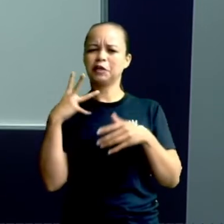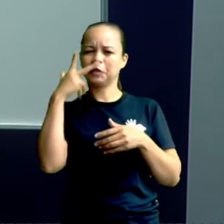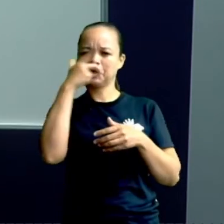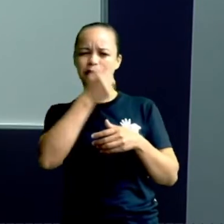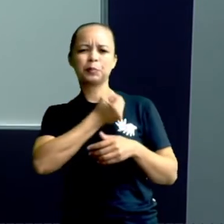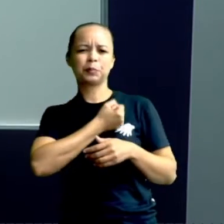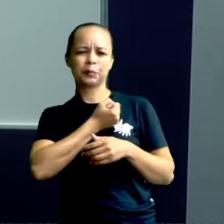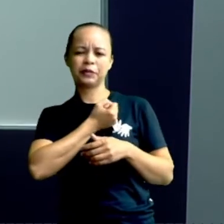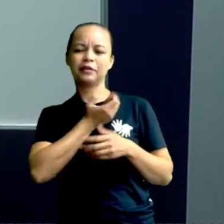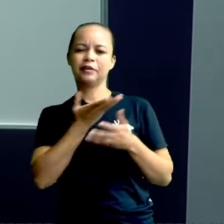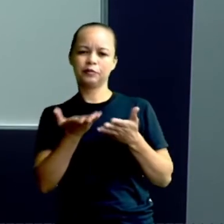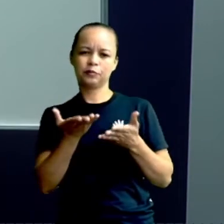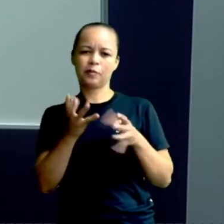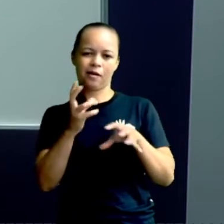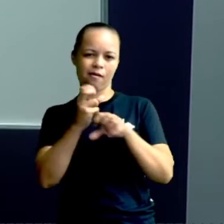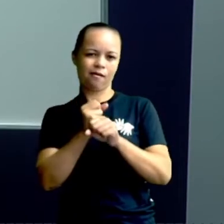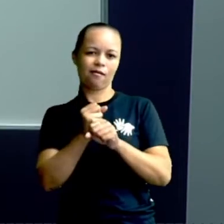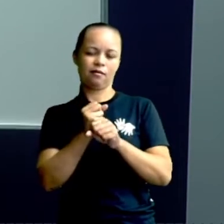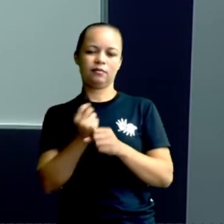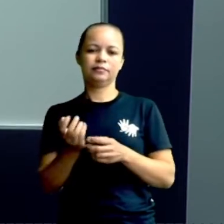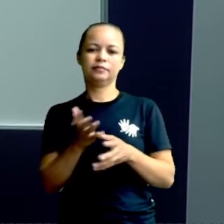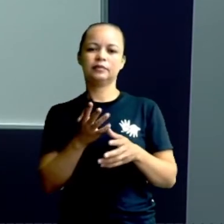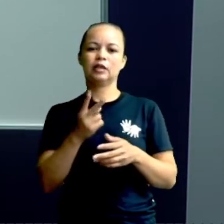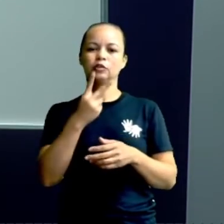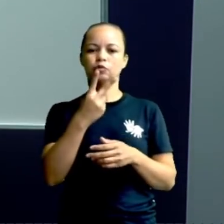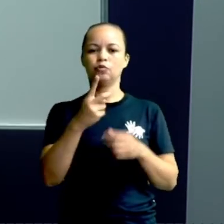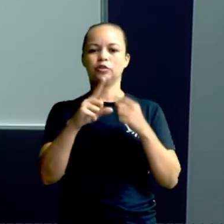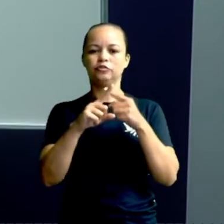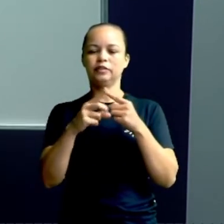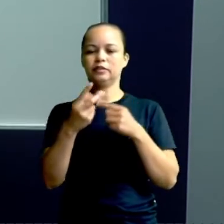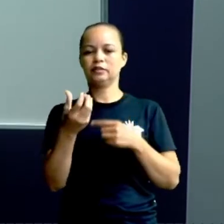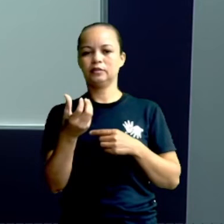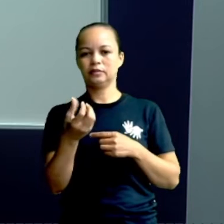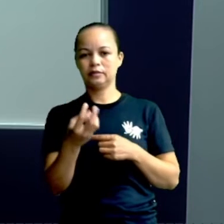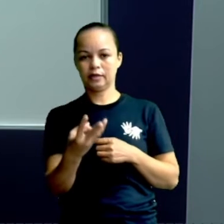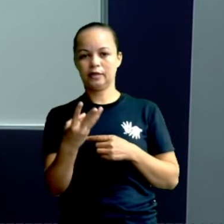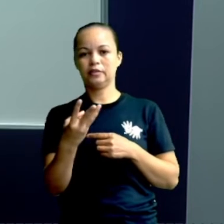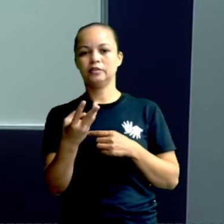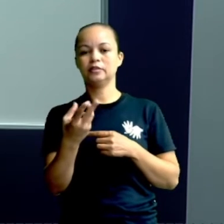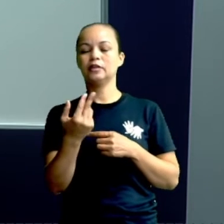para a gente calcular, ó. 2 vezes 3,